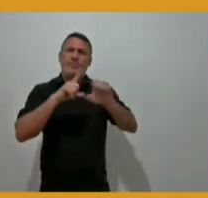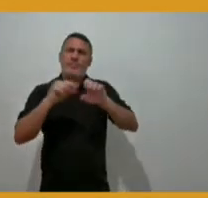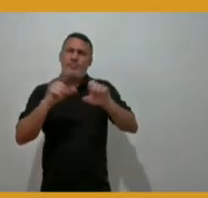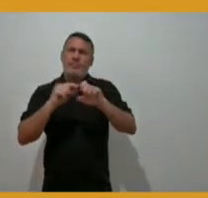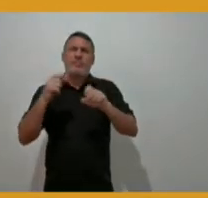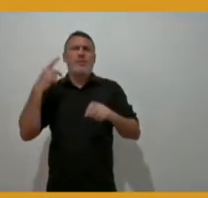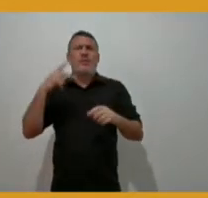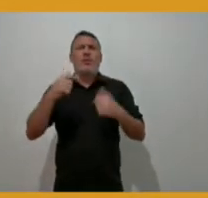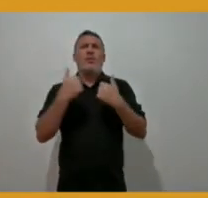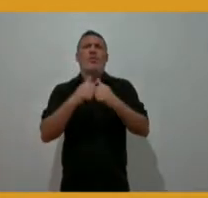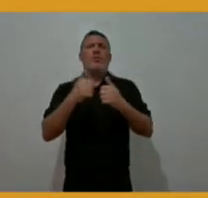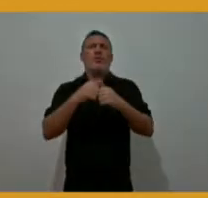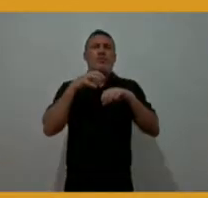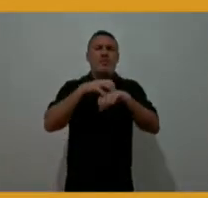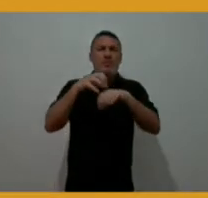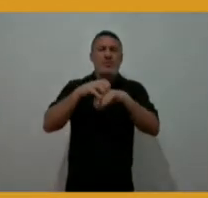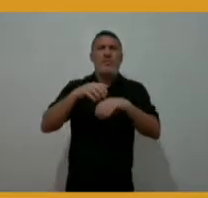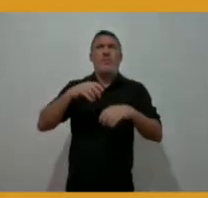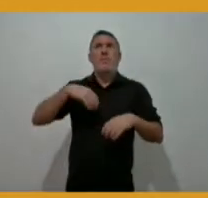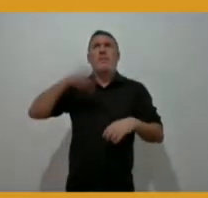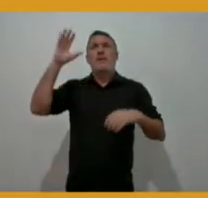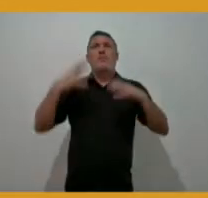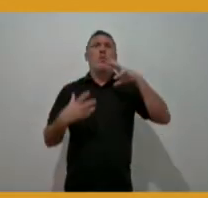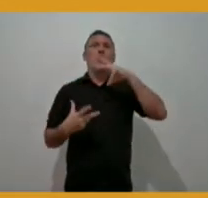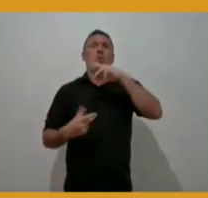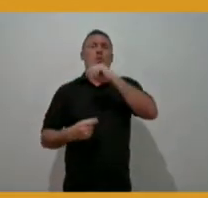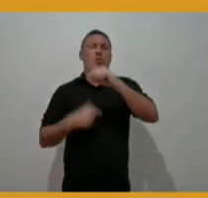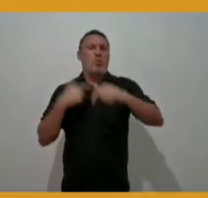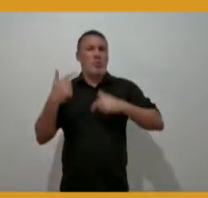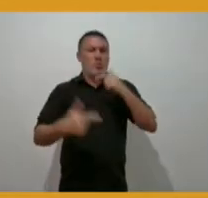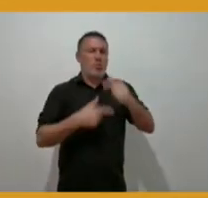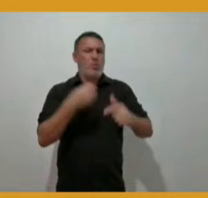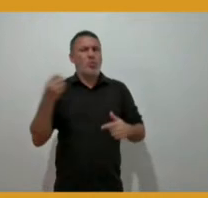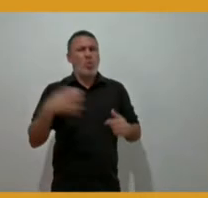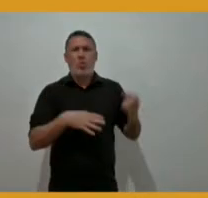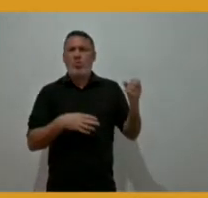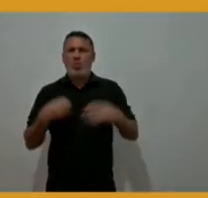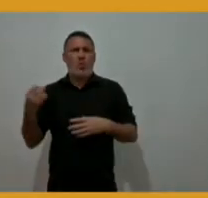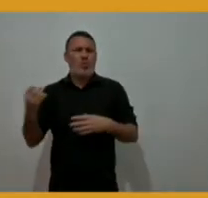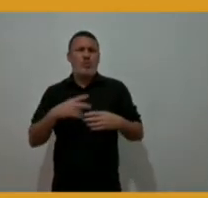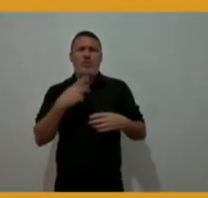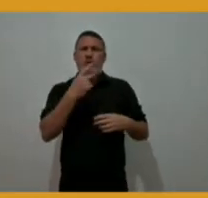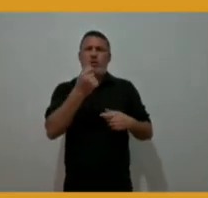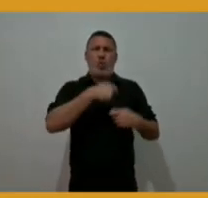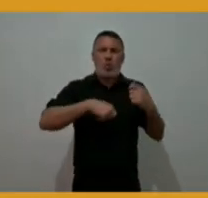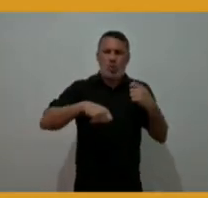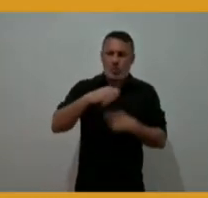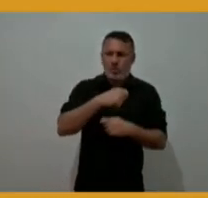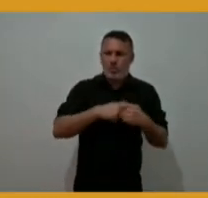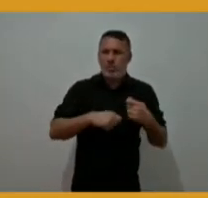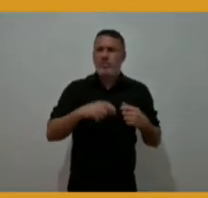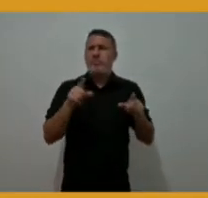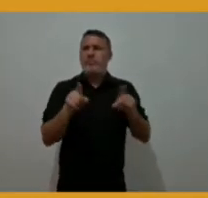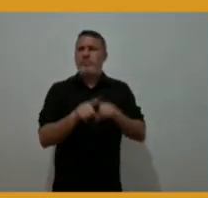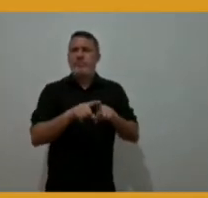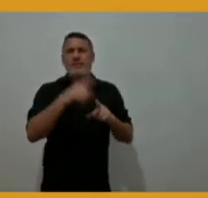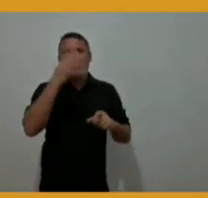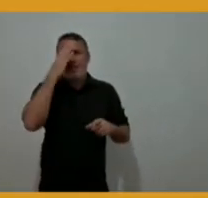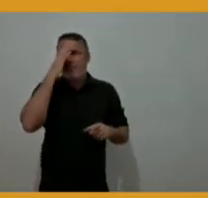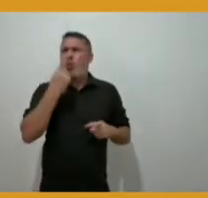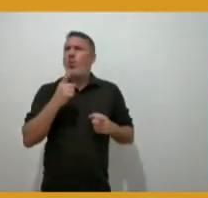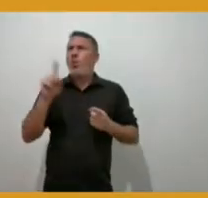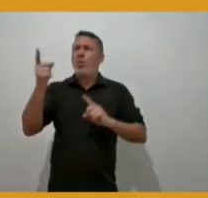do mundo. No momento em que o Brasil modernizava suas rodovias, asfaltadas por todo lado, e abandonava o